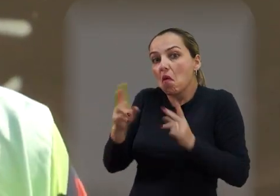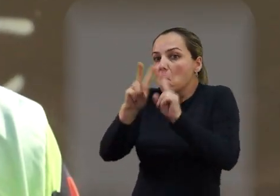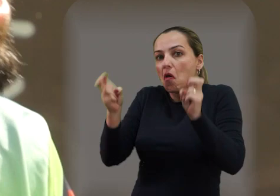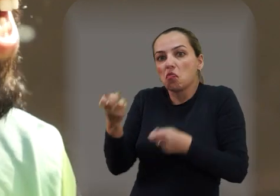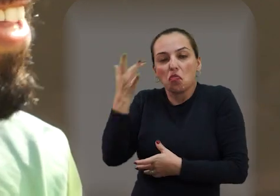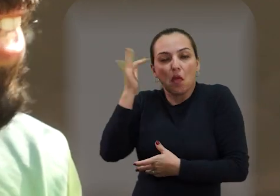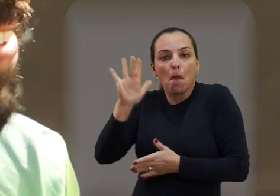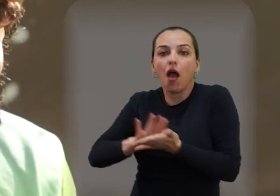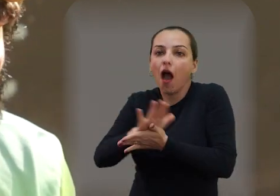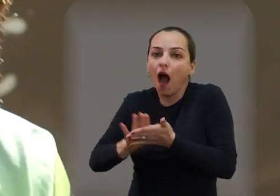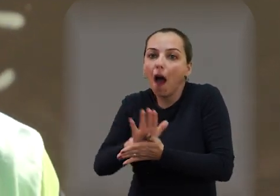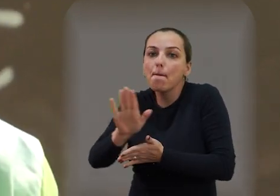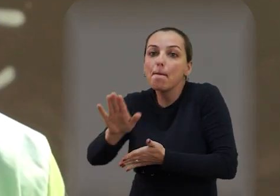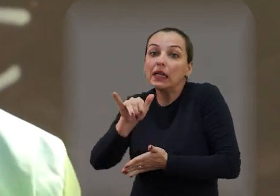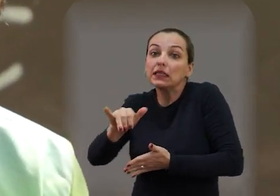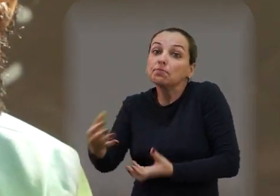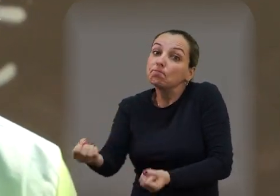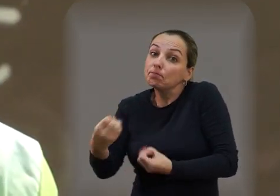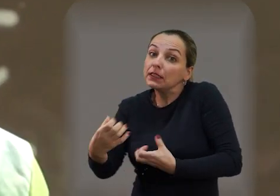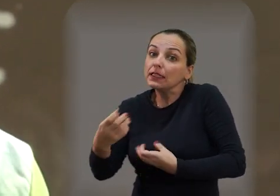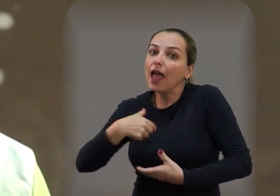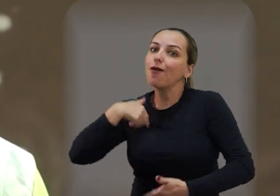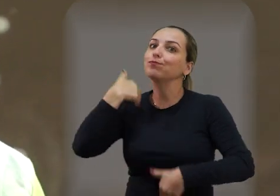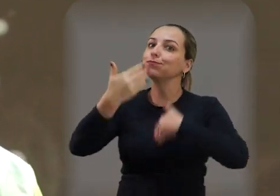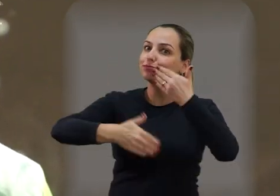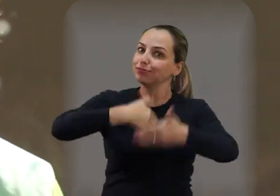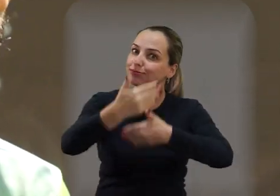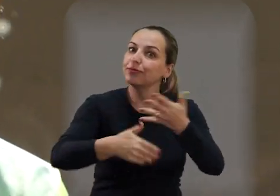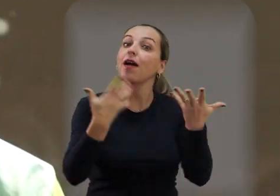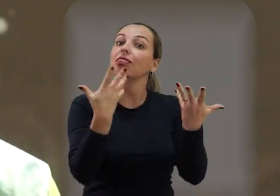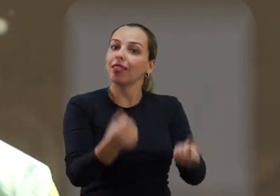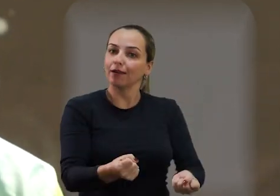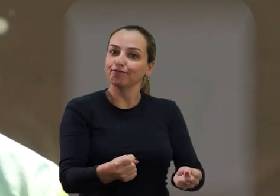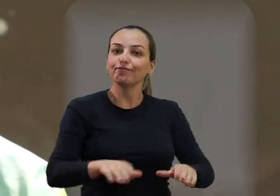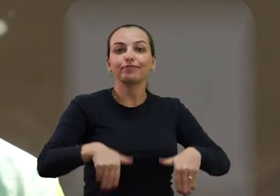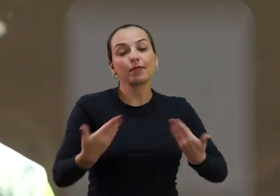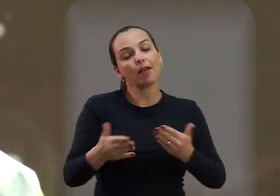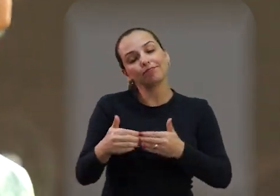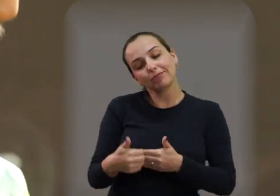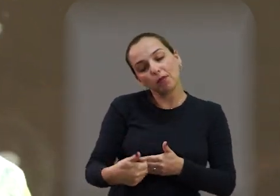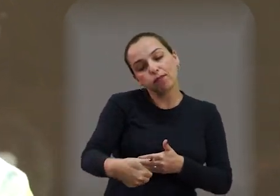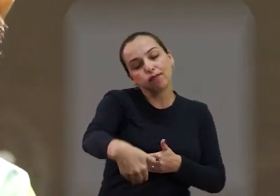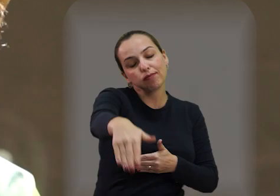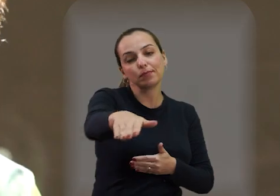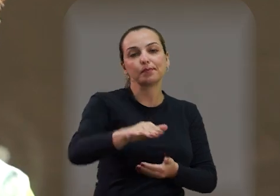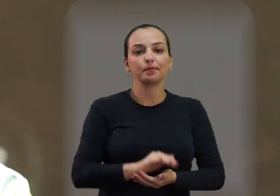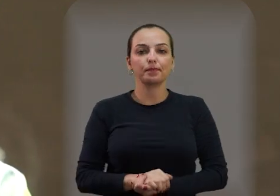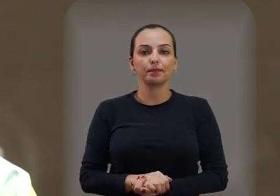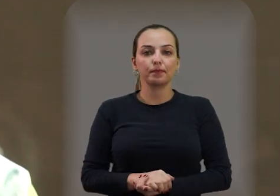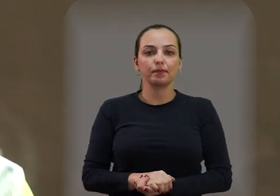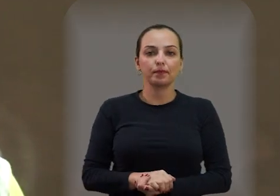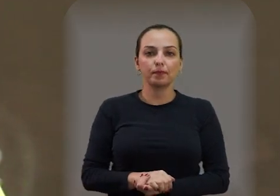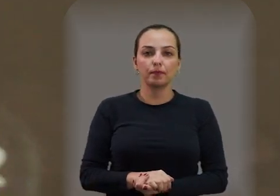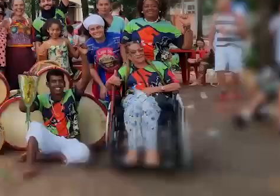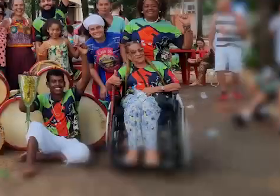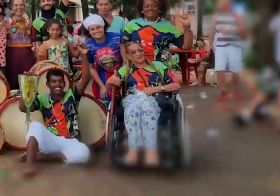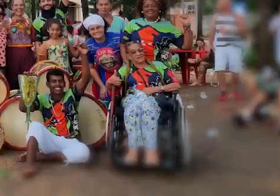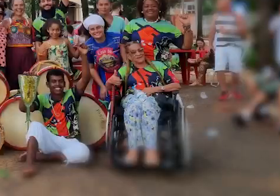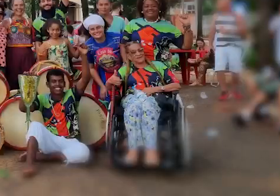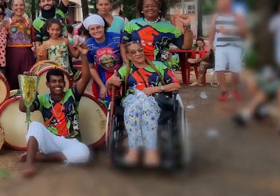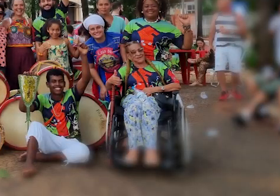olha, eu não faço ideia do que é maracatu, mas se vocês me ensinarem, eu tô afim de participar disso. E eu conheci maracatu dessa forma.